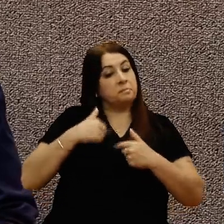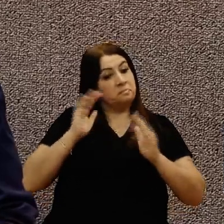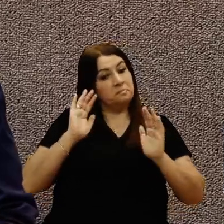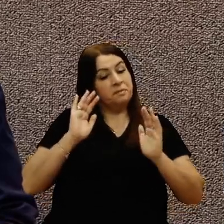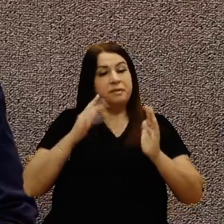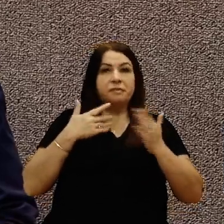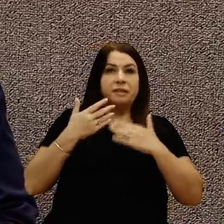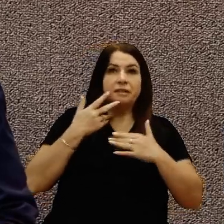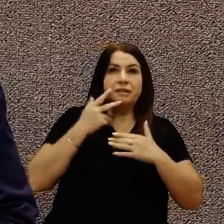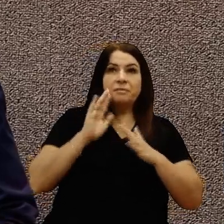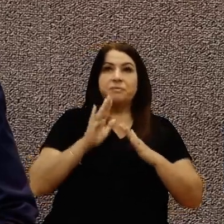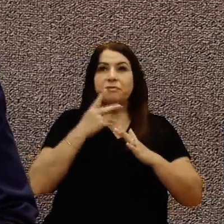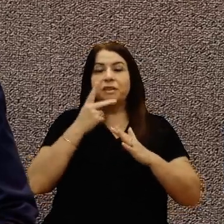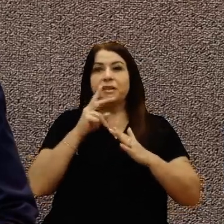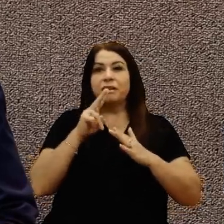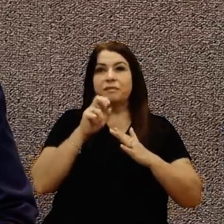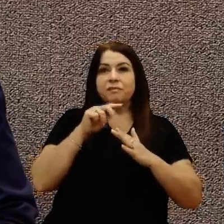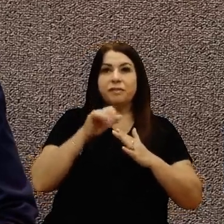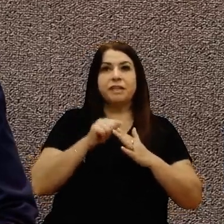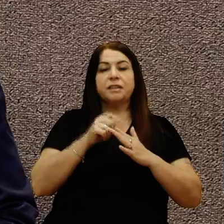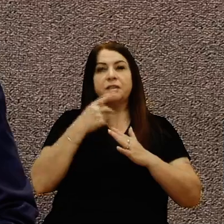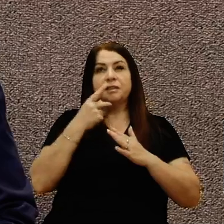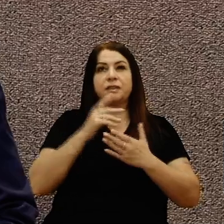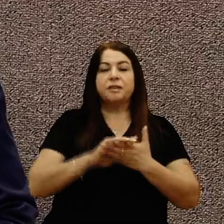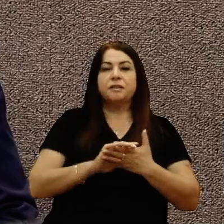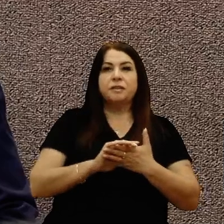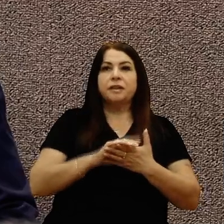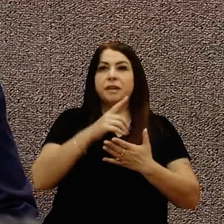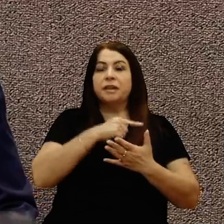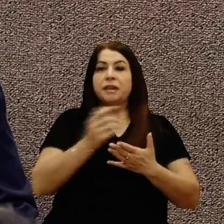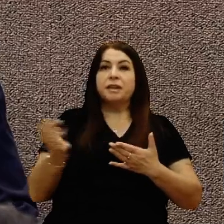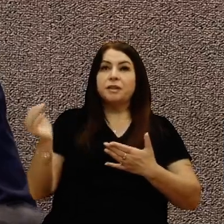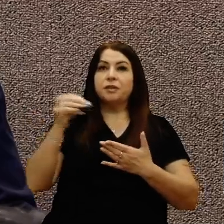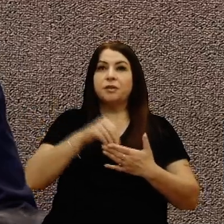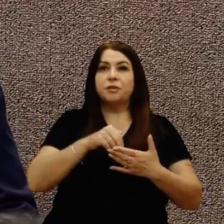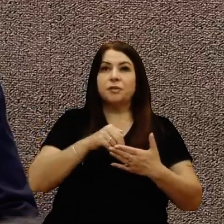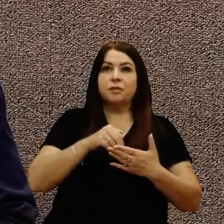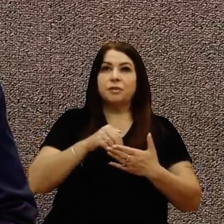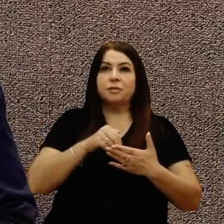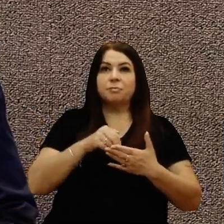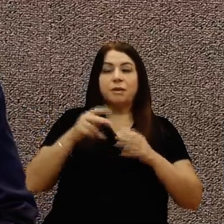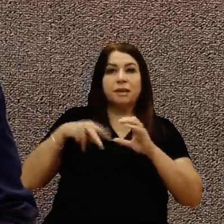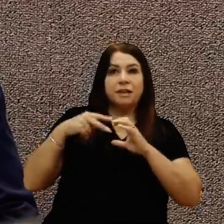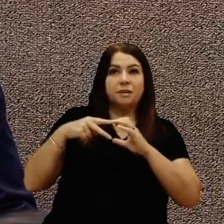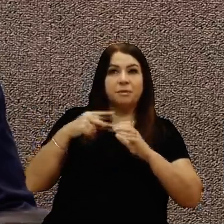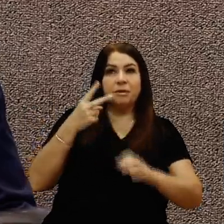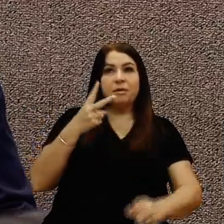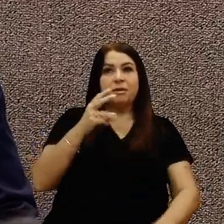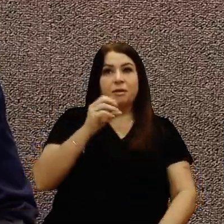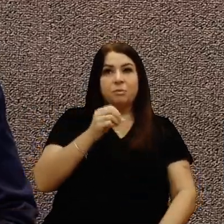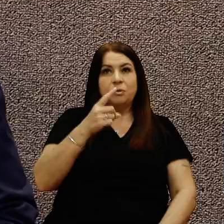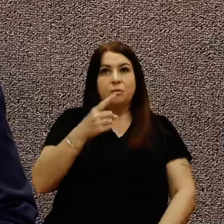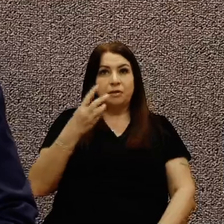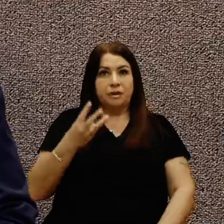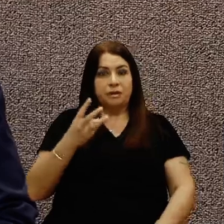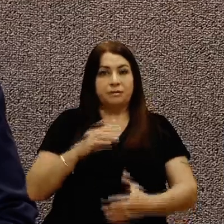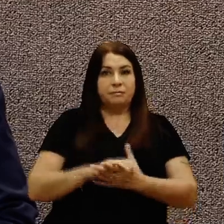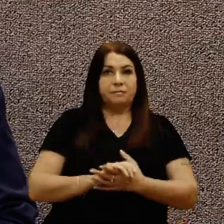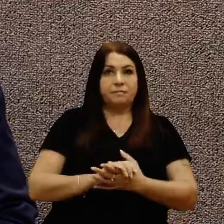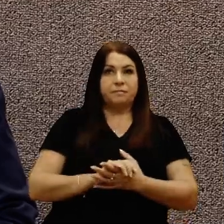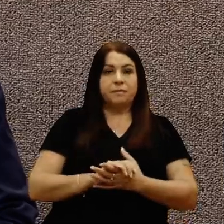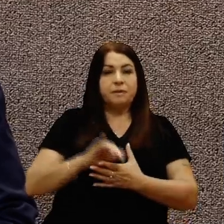falar da Vânia porque ouso dizer que foi quem trouxe a Vânia para a Câmara em 2013.